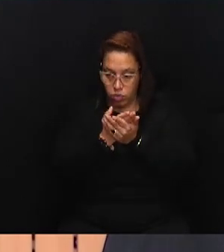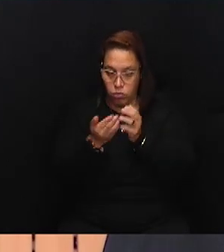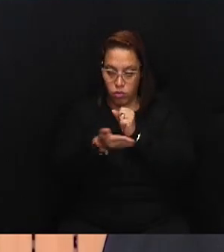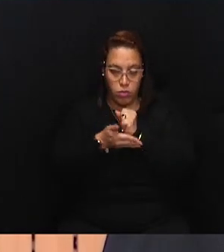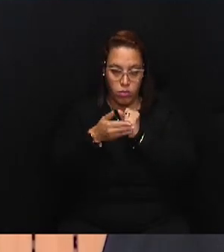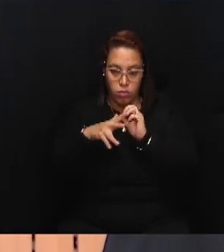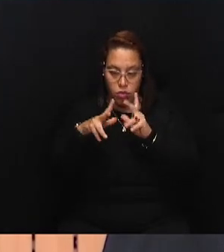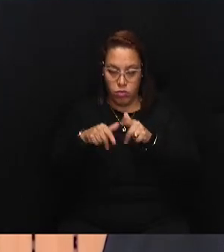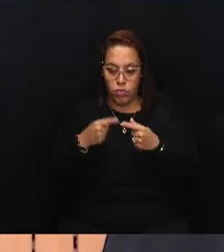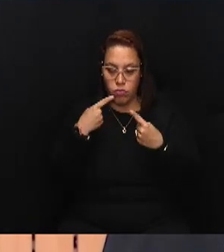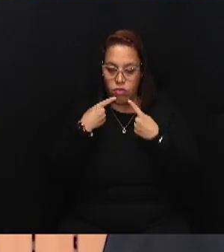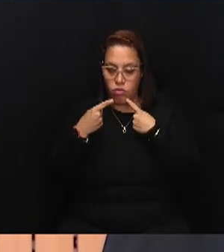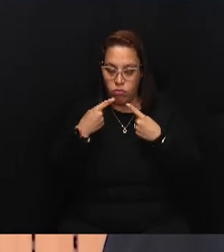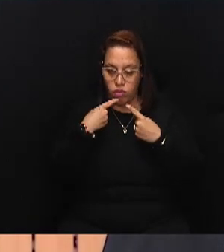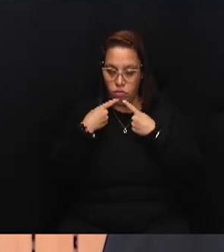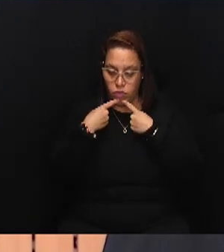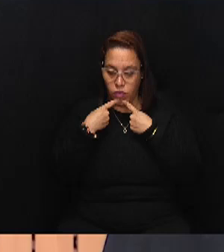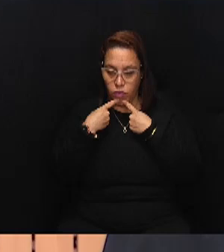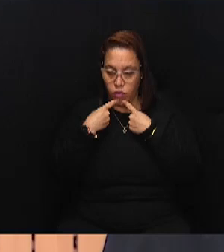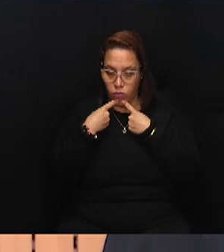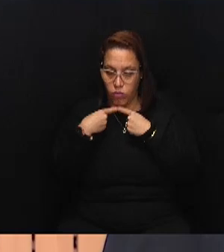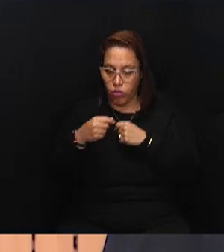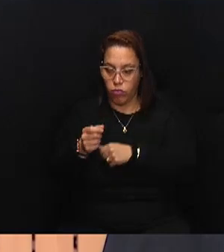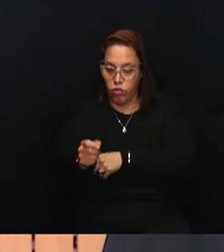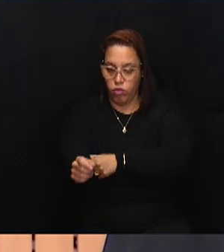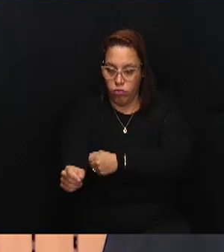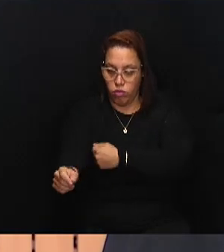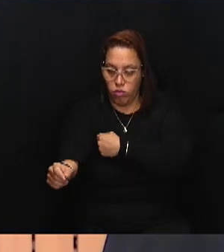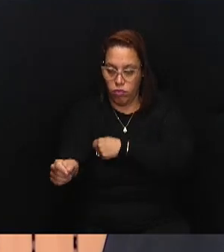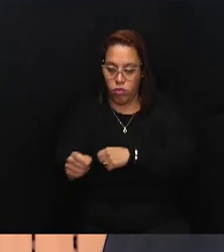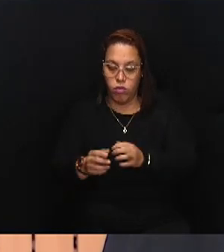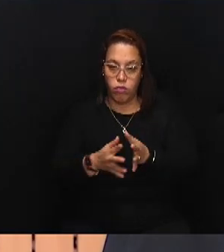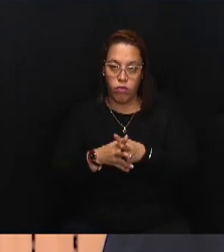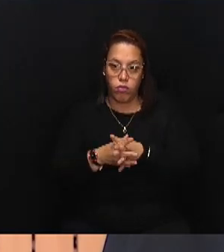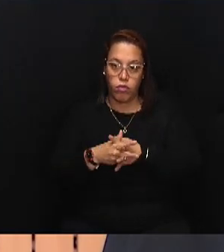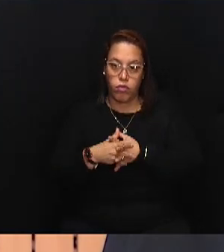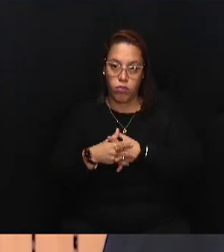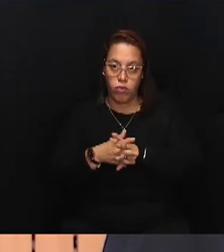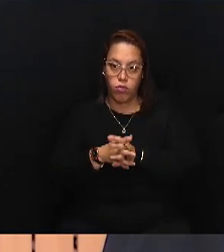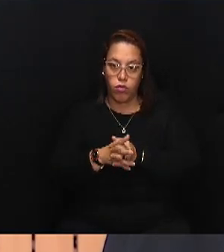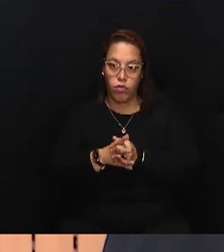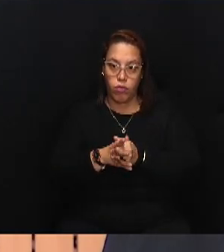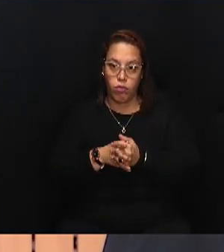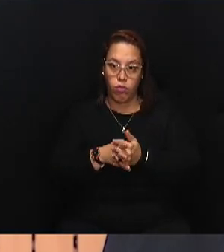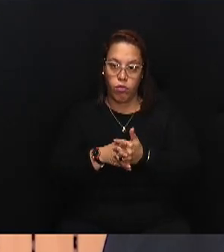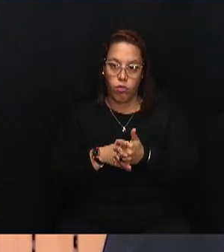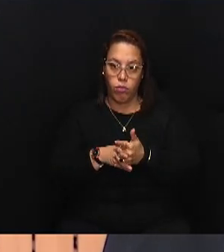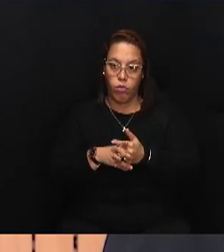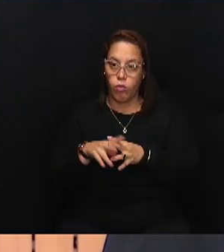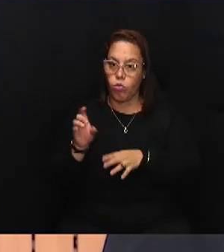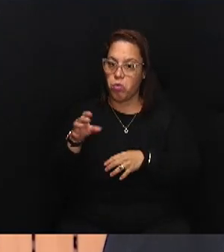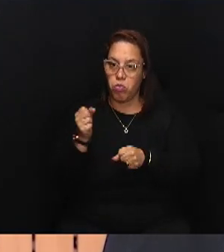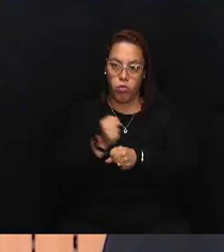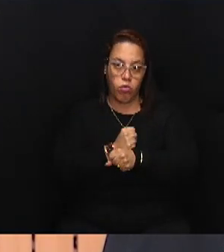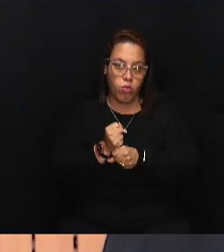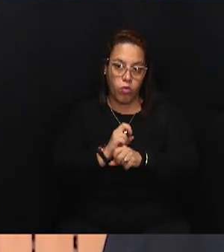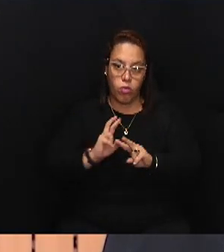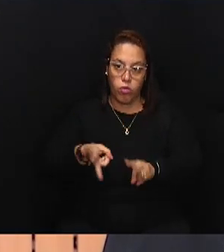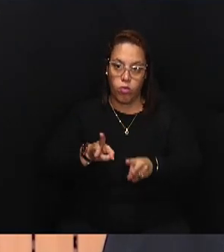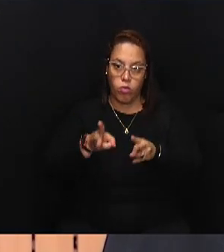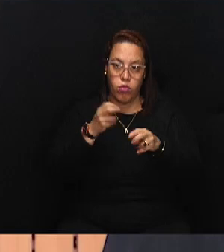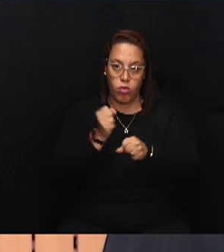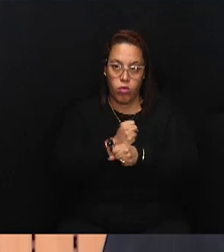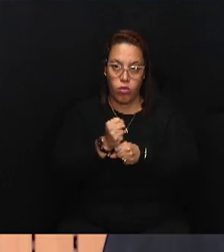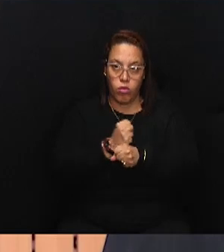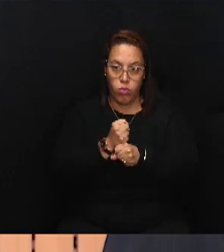tudo, que é o diálogo, é saber ouvir essas pessoas que tanto construíram, não apenas construíram, mas continuam